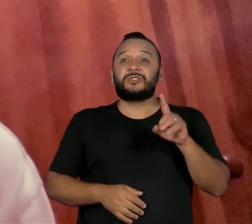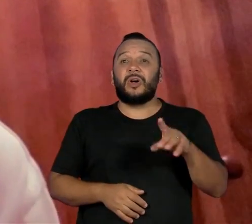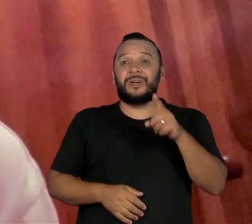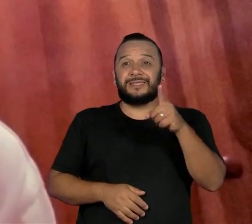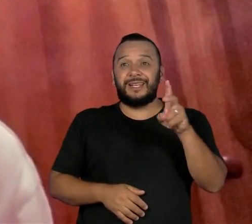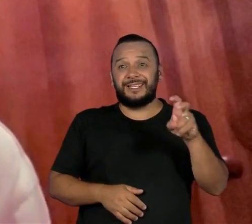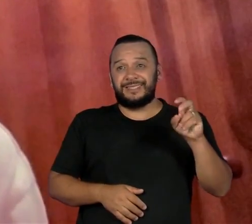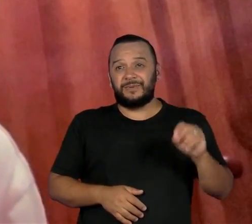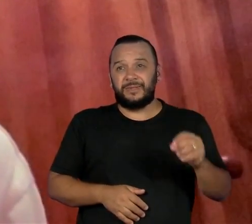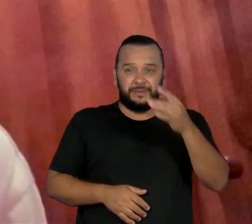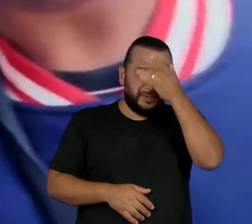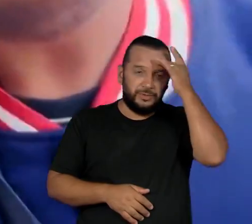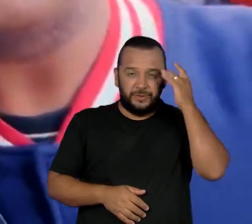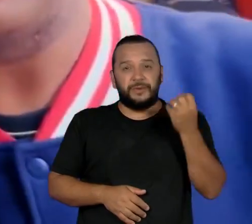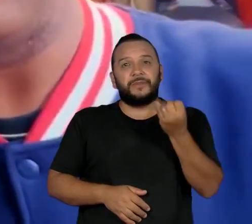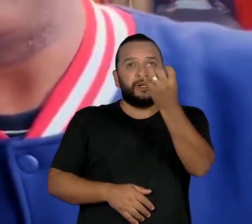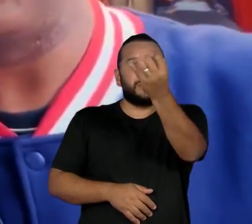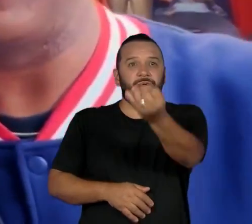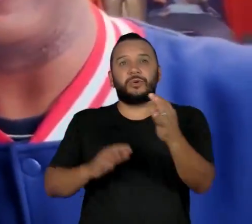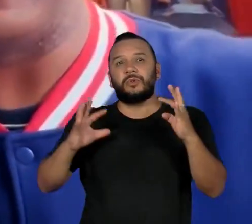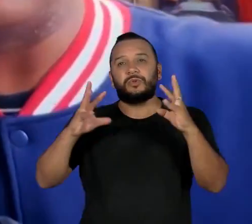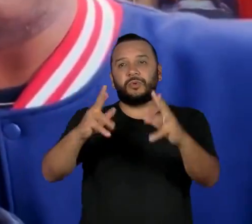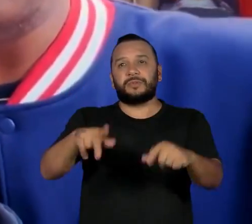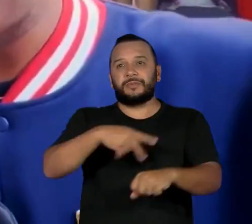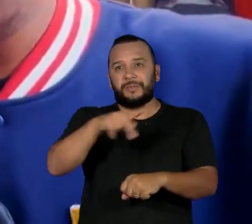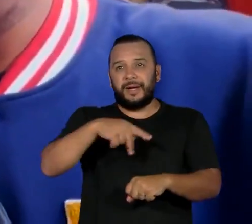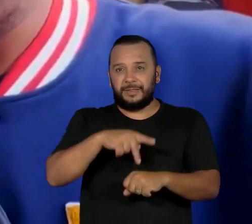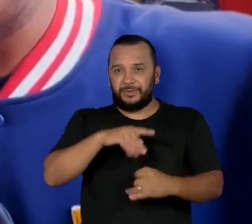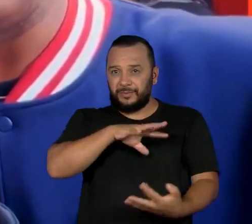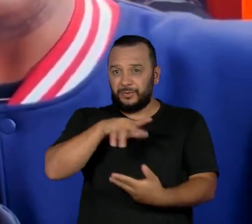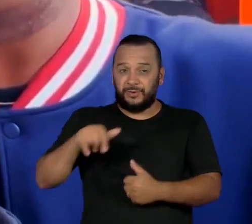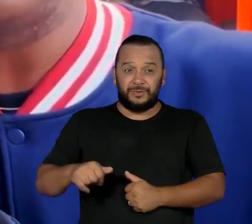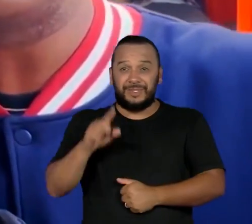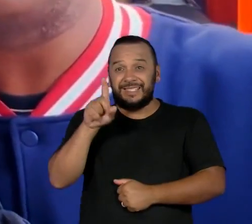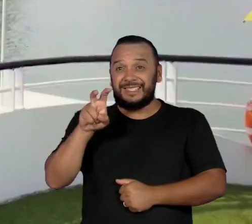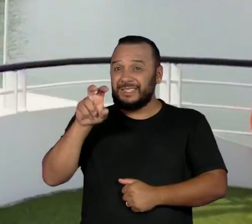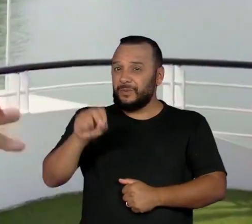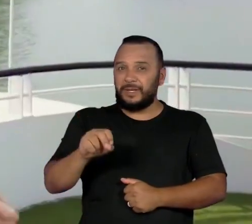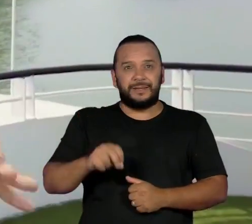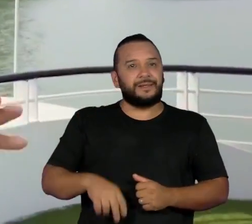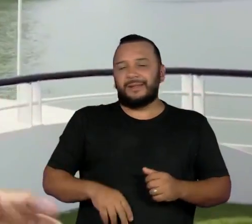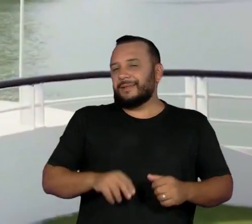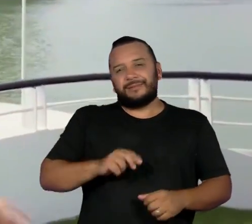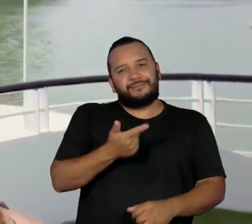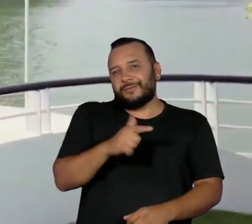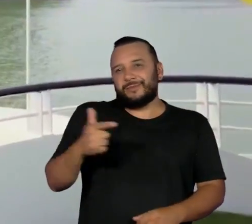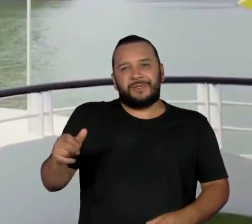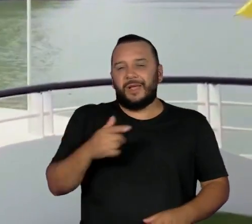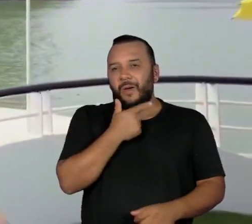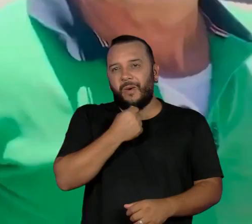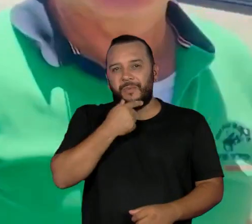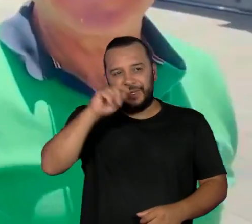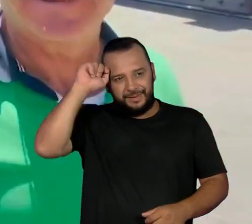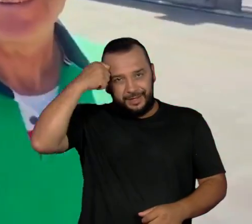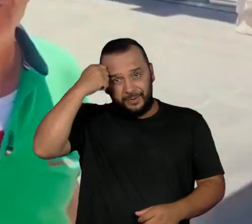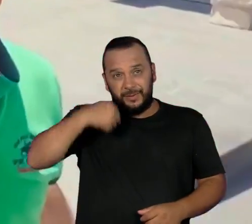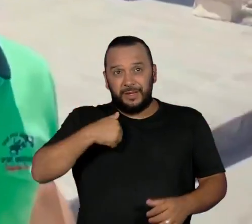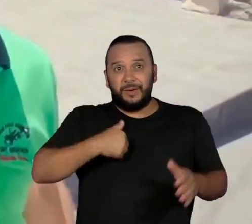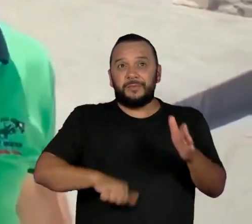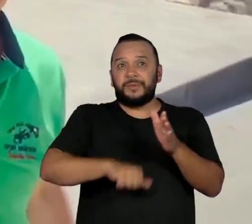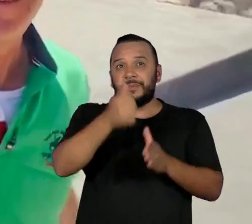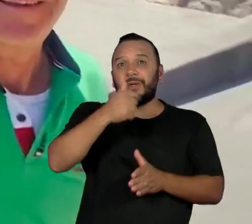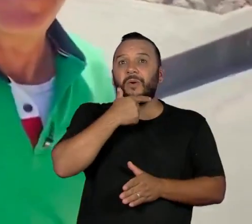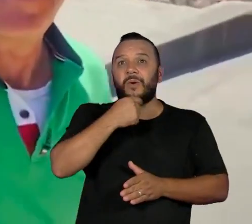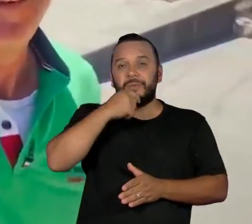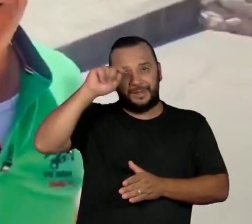150 visitaram todos os países do mundo. E dessas 150, nenhum é um homem negro. Eu serei o primeiro homem negro a visitar todos os